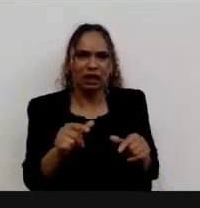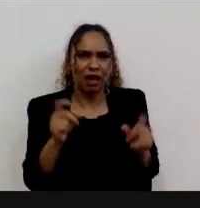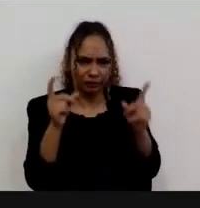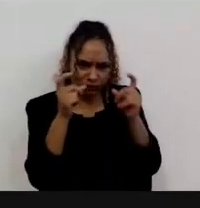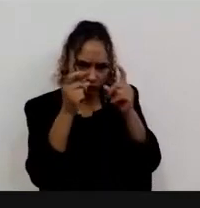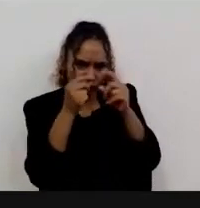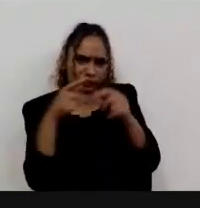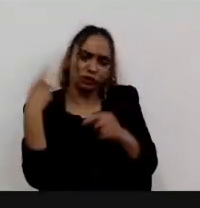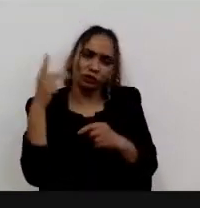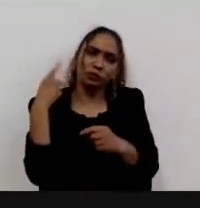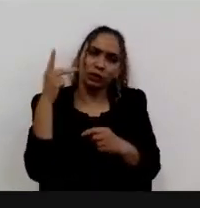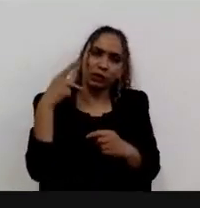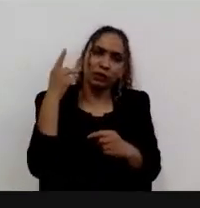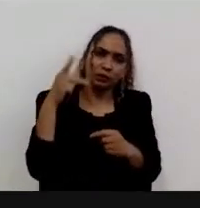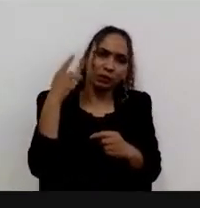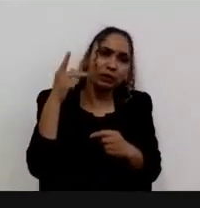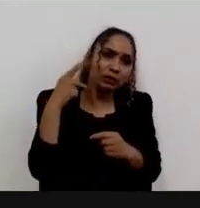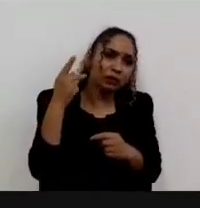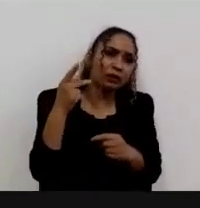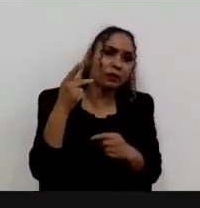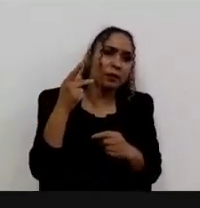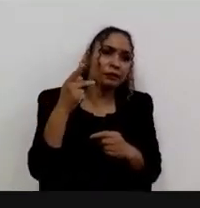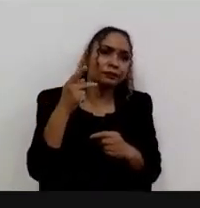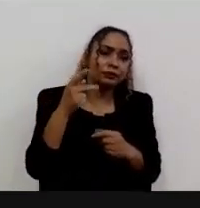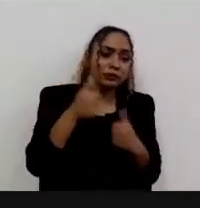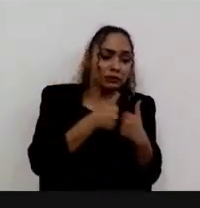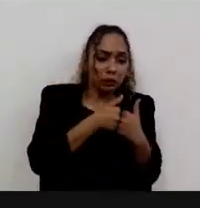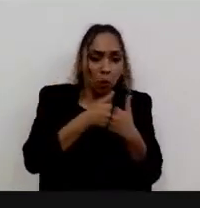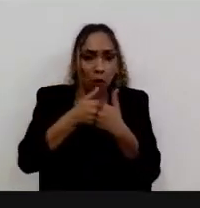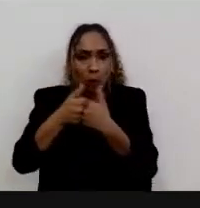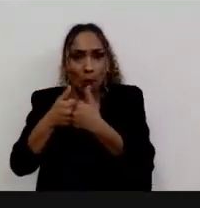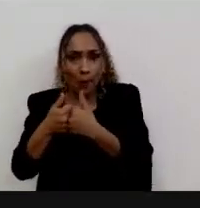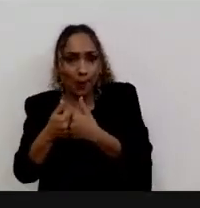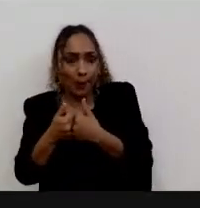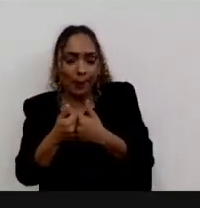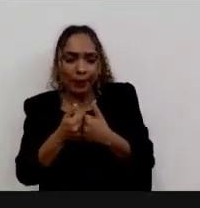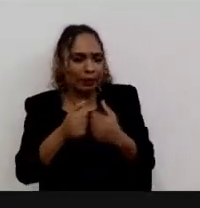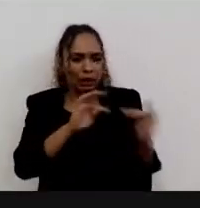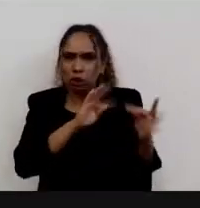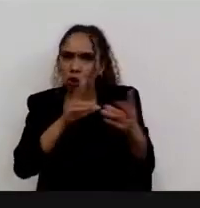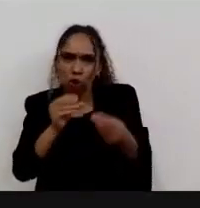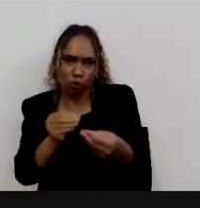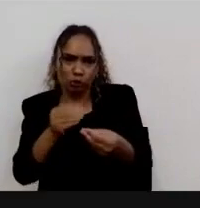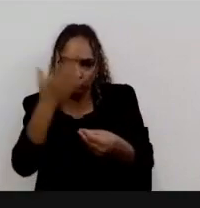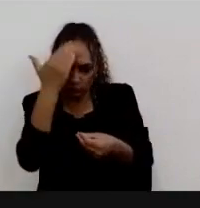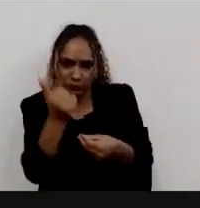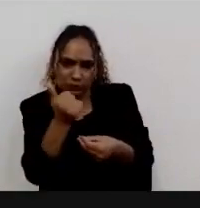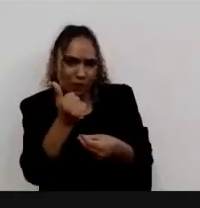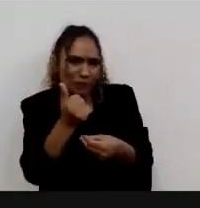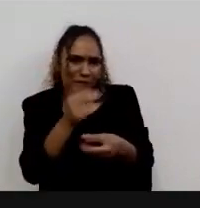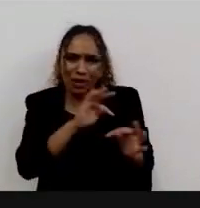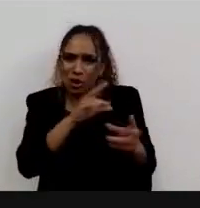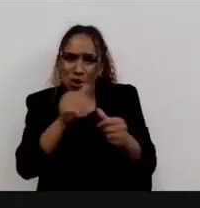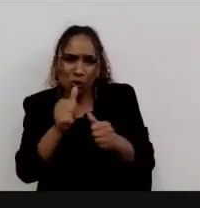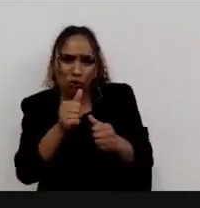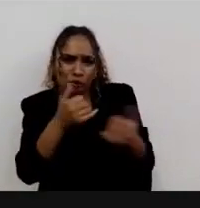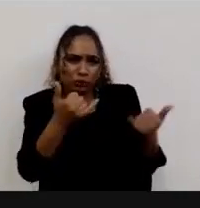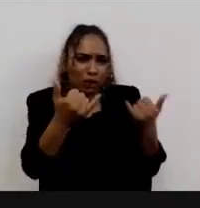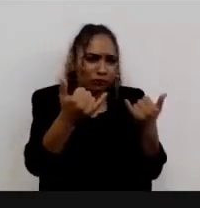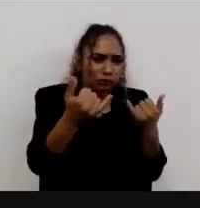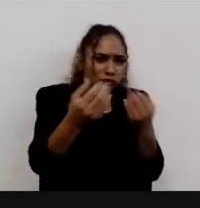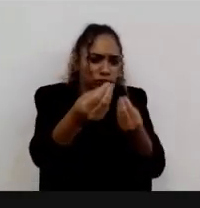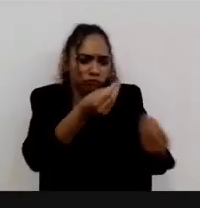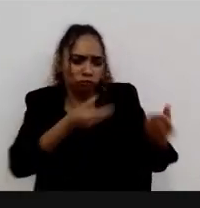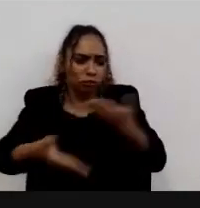para o parlamentar, para o gabinete do parlamentar, acompanhar tudo o que está acontecendo, né? Saber de todas as matérias que estão entrando, que estão